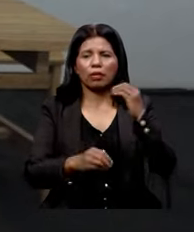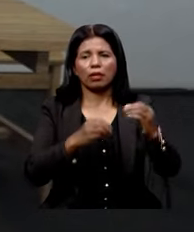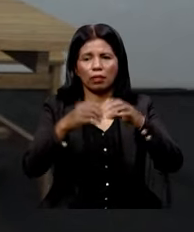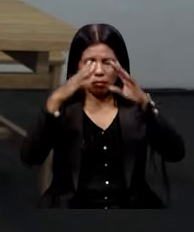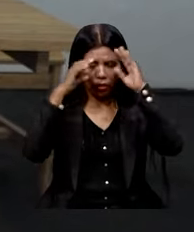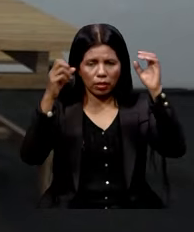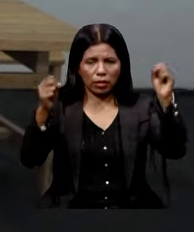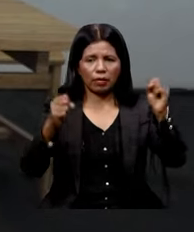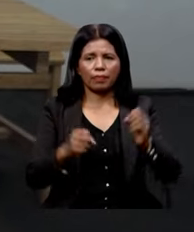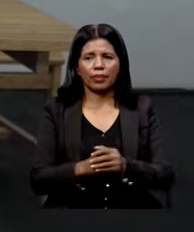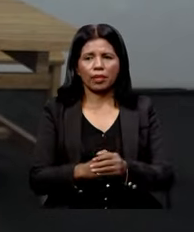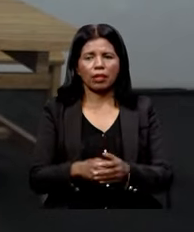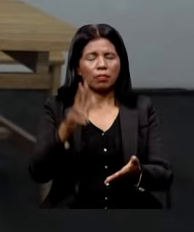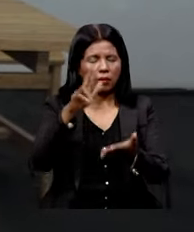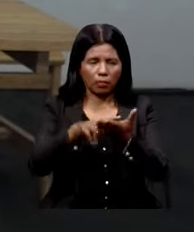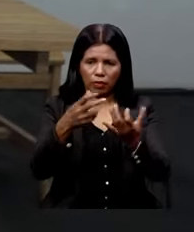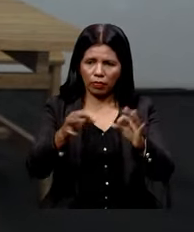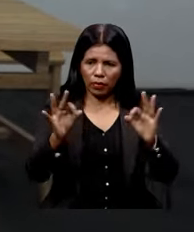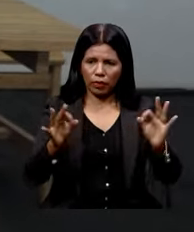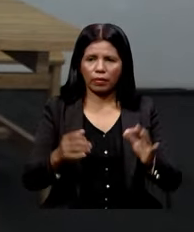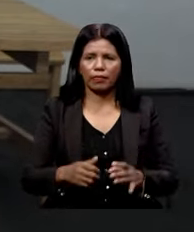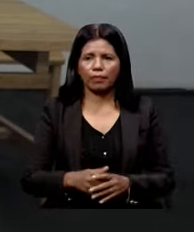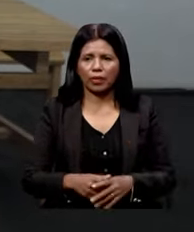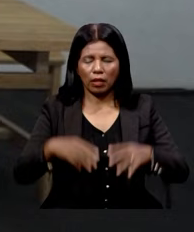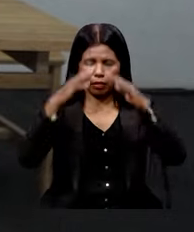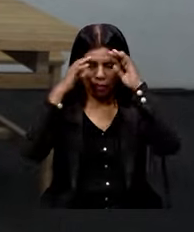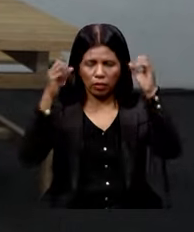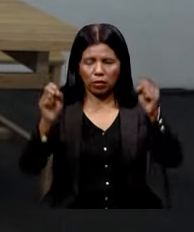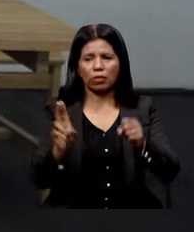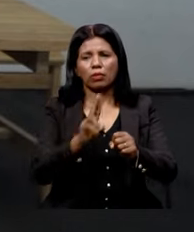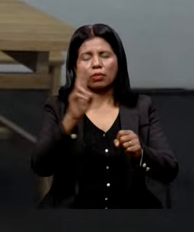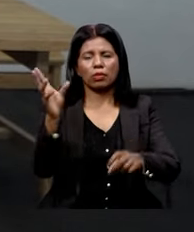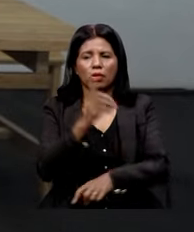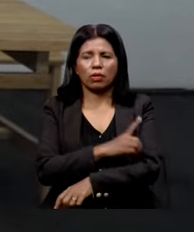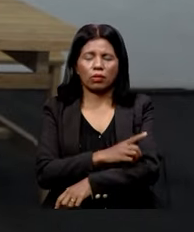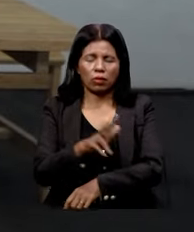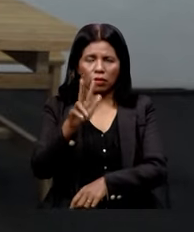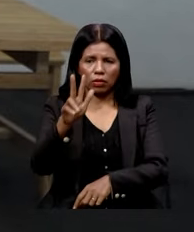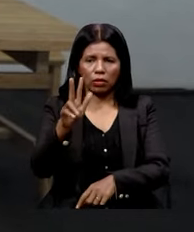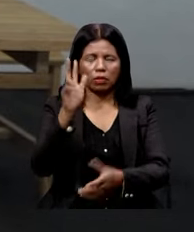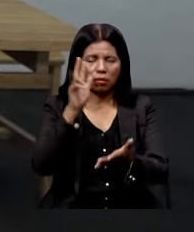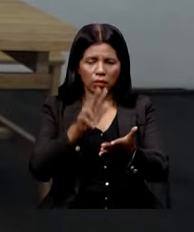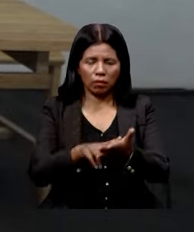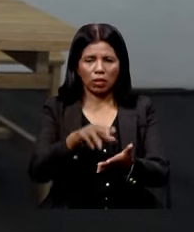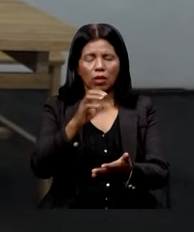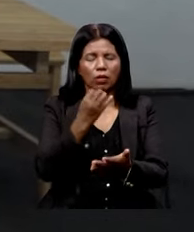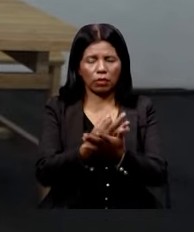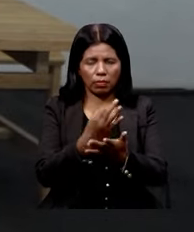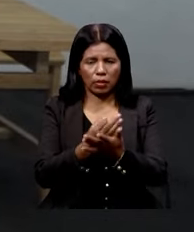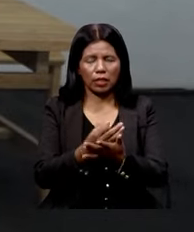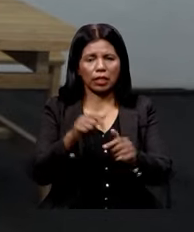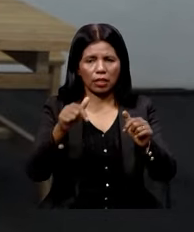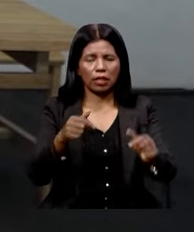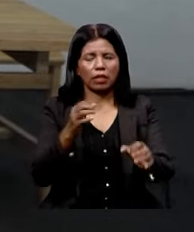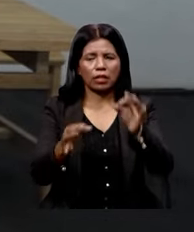presidente da República promulga a Tiona, o presidente da República usa a clorantolo a tu promulga o orçamento de ANEM, mas que é um